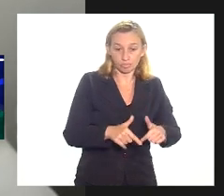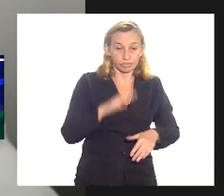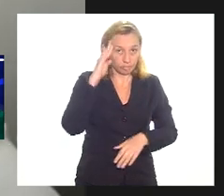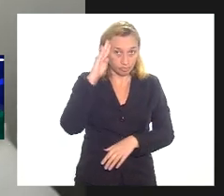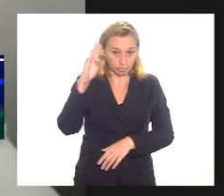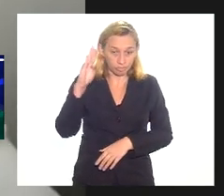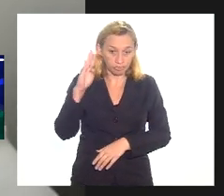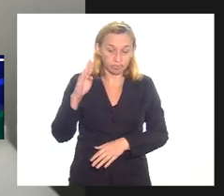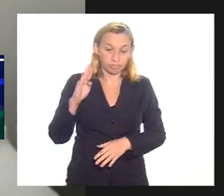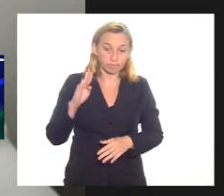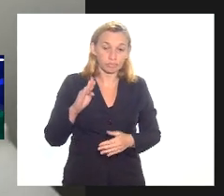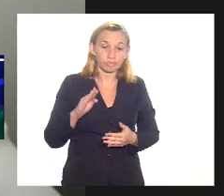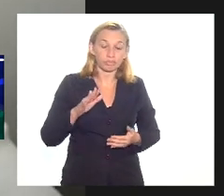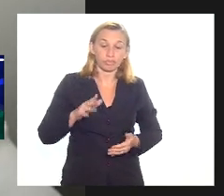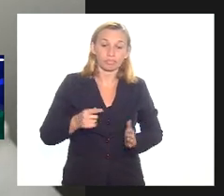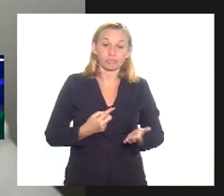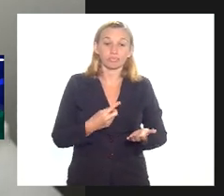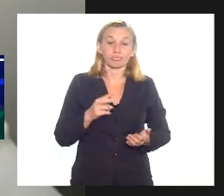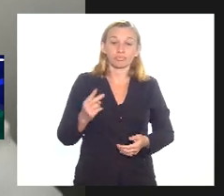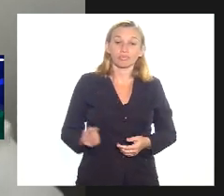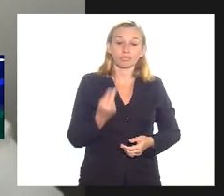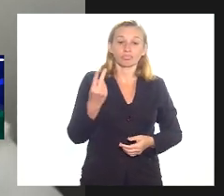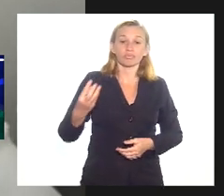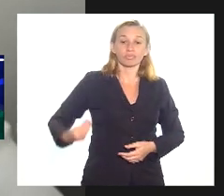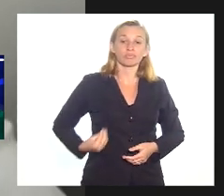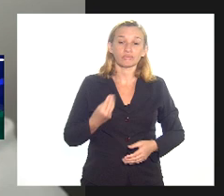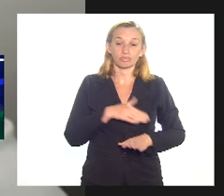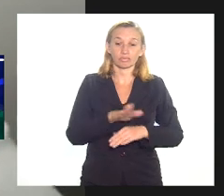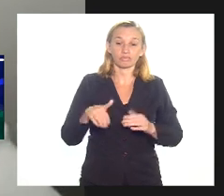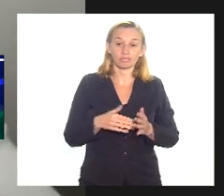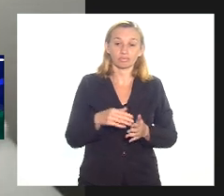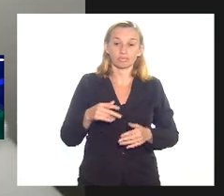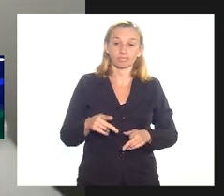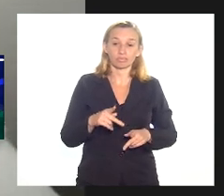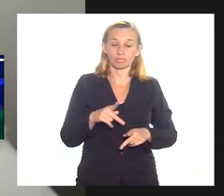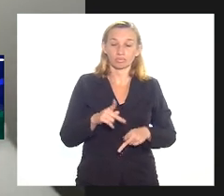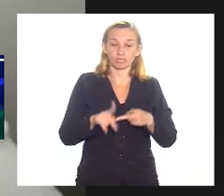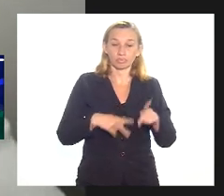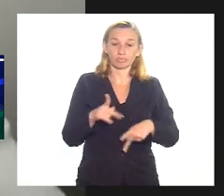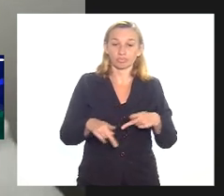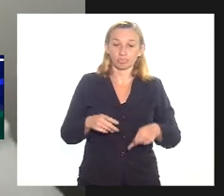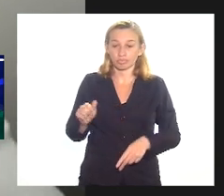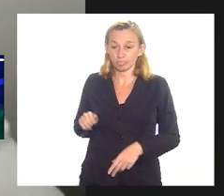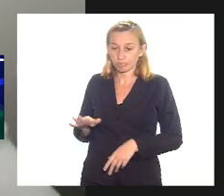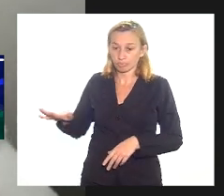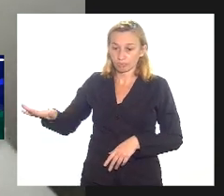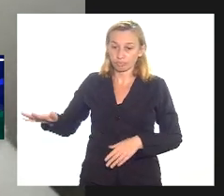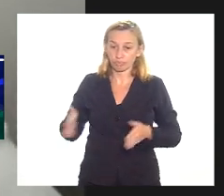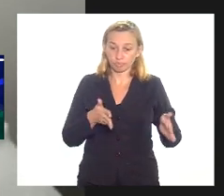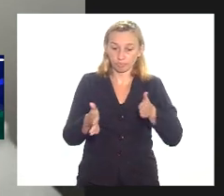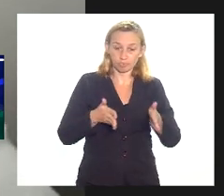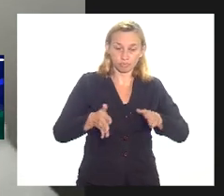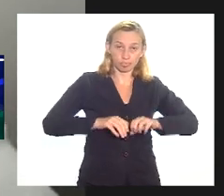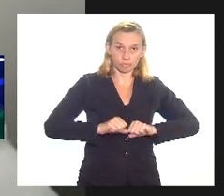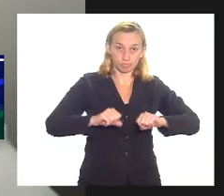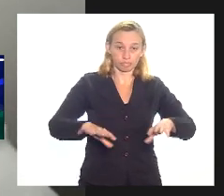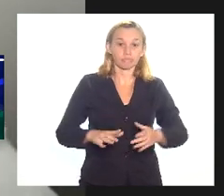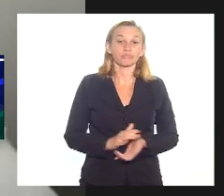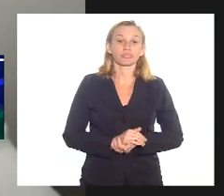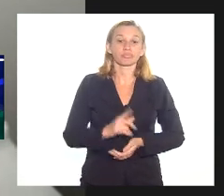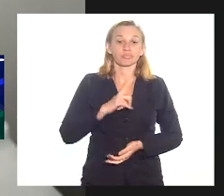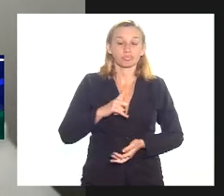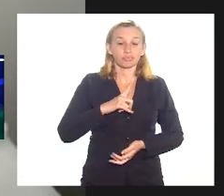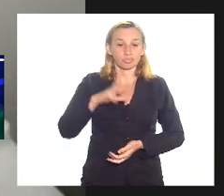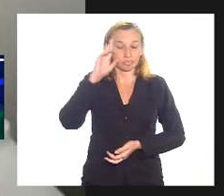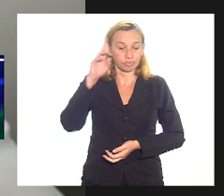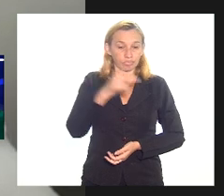fundamental para a preservação da vida da nossa população nas favelas e nas periferias em plena pandemia. Então, a gente teve aí, senhor